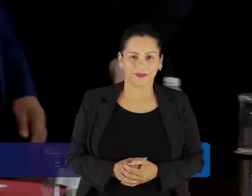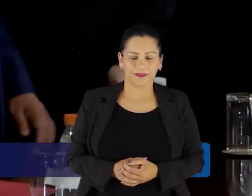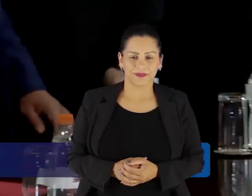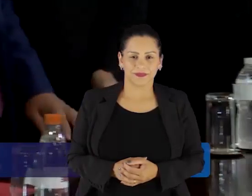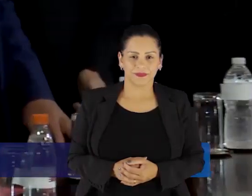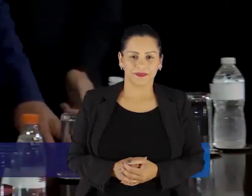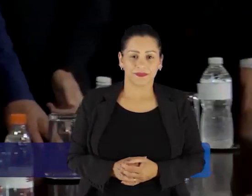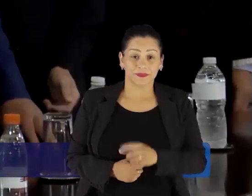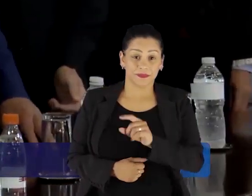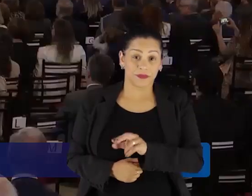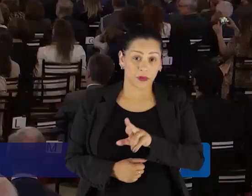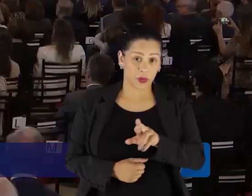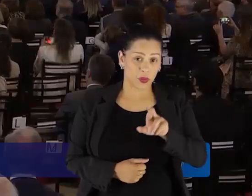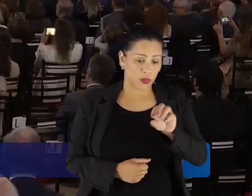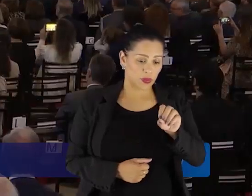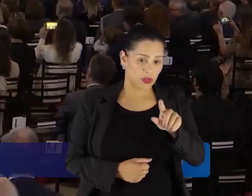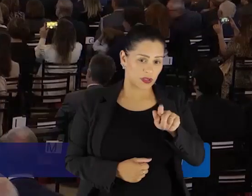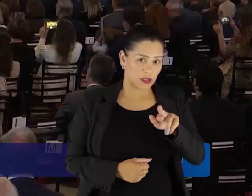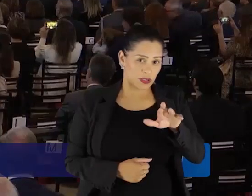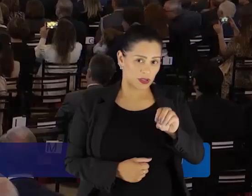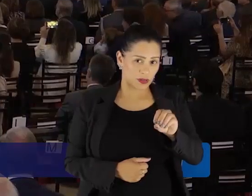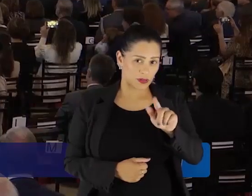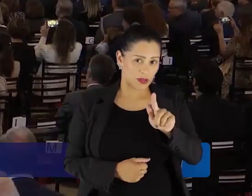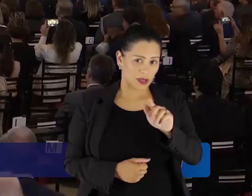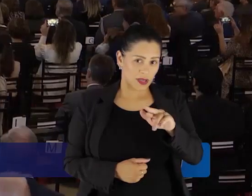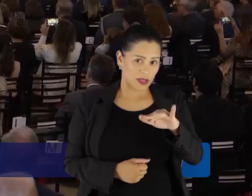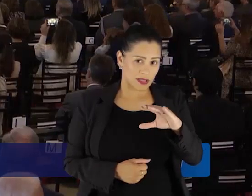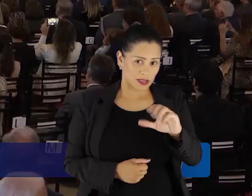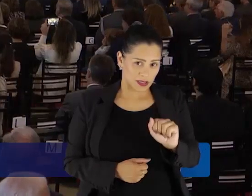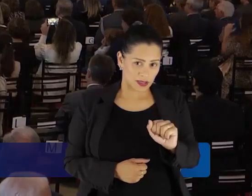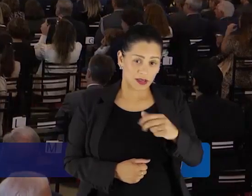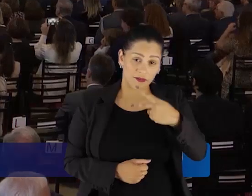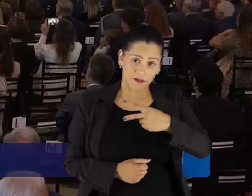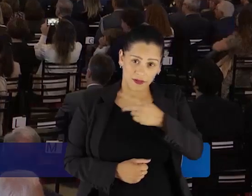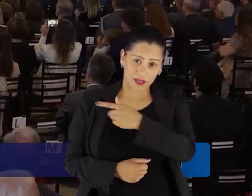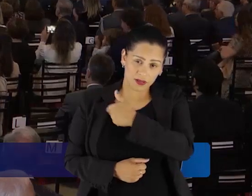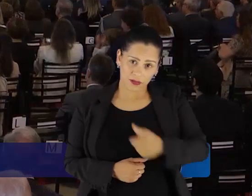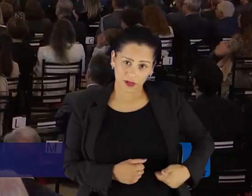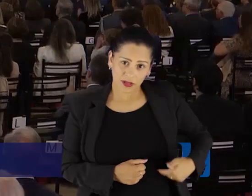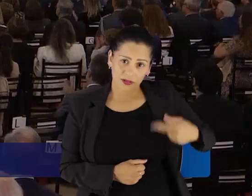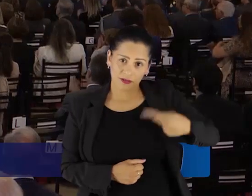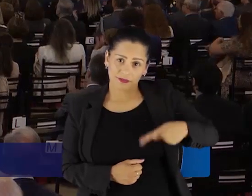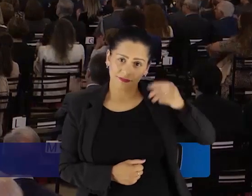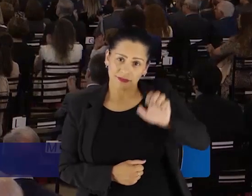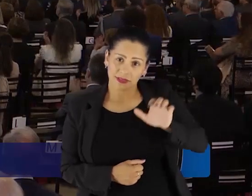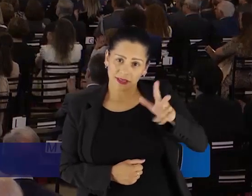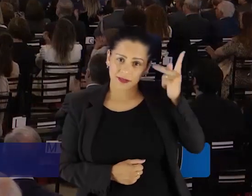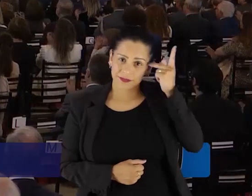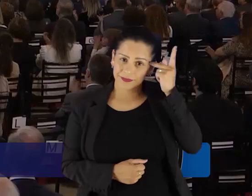o Dr Rodrigo Garcia Vice governador do Estado de São Paulo